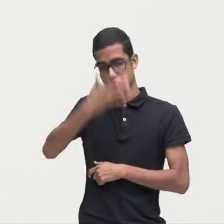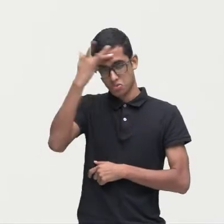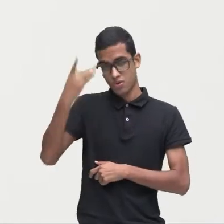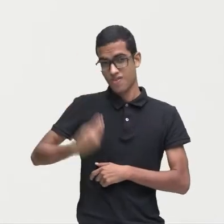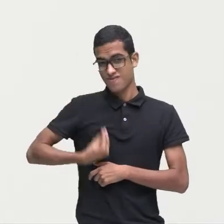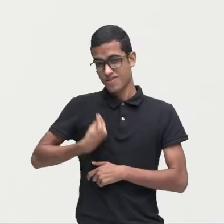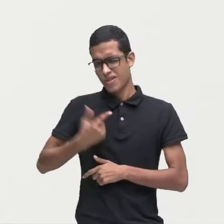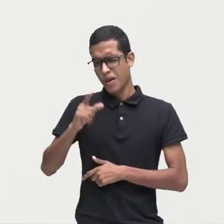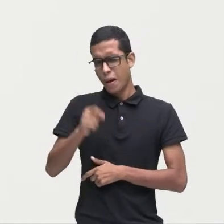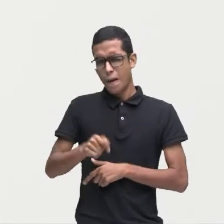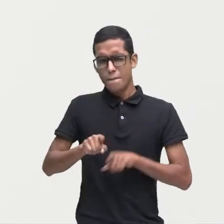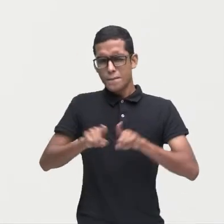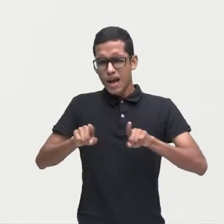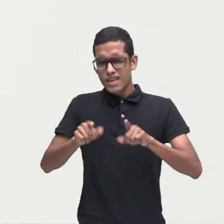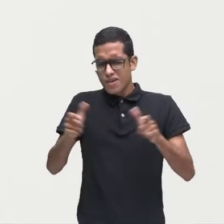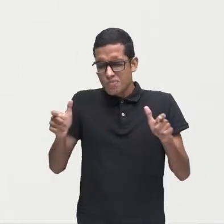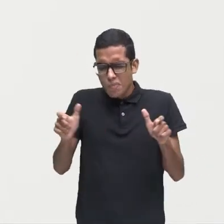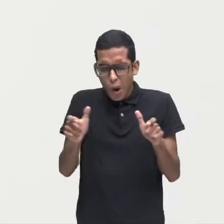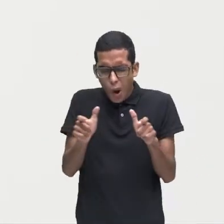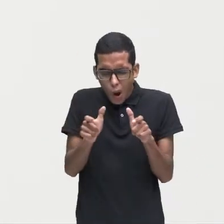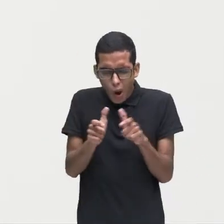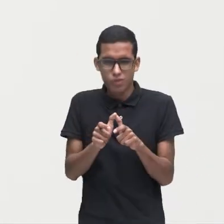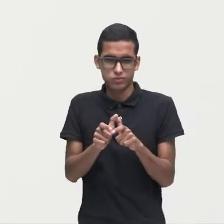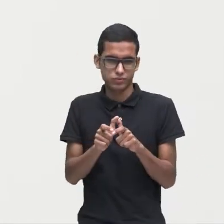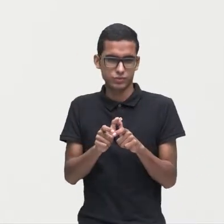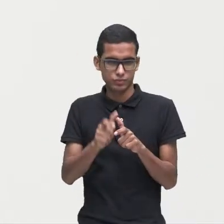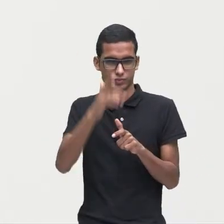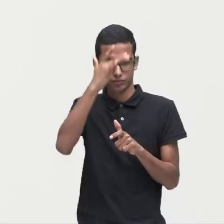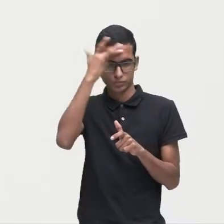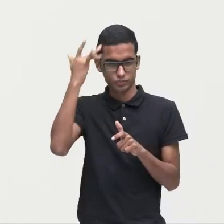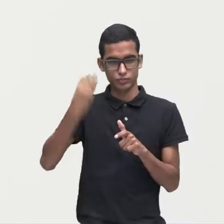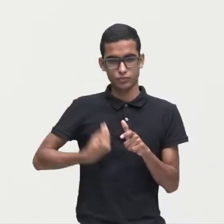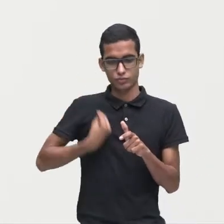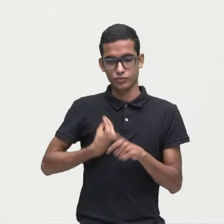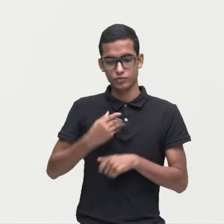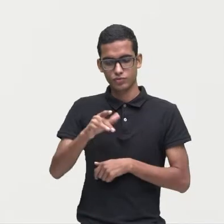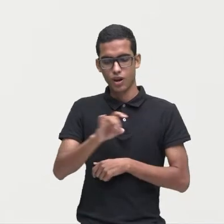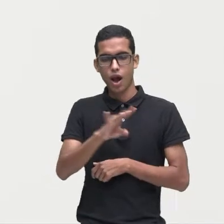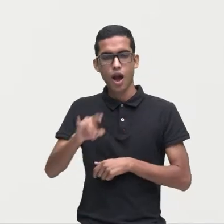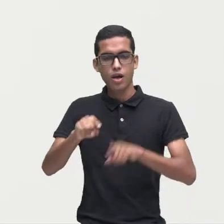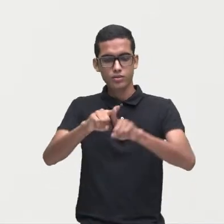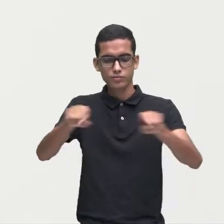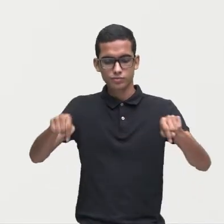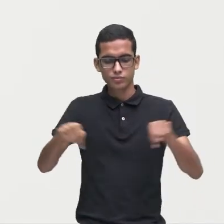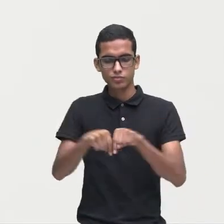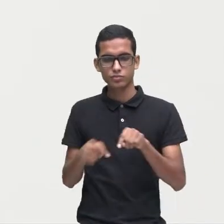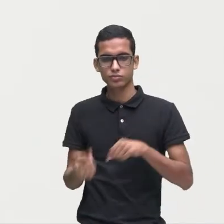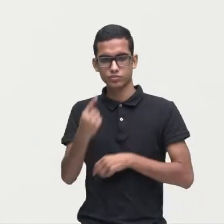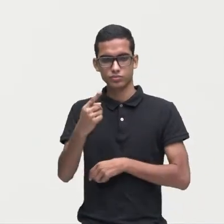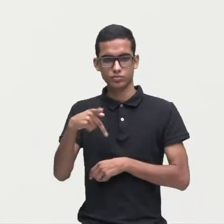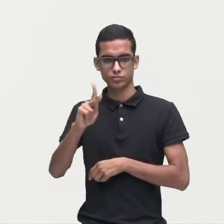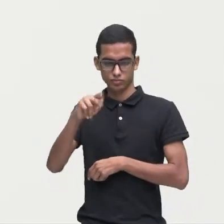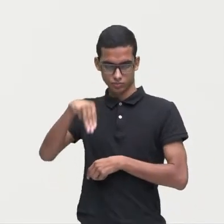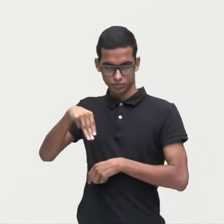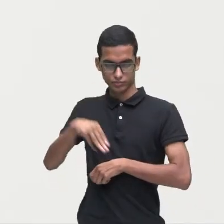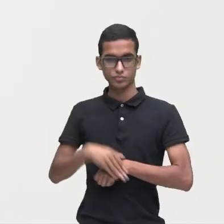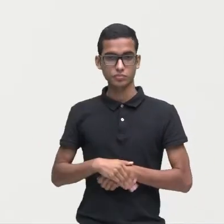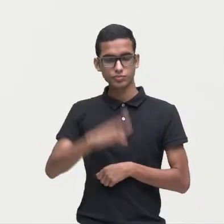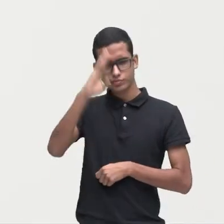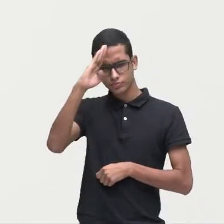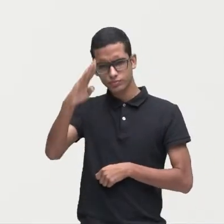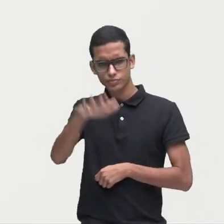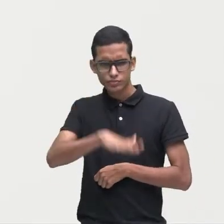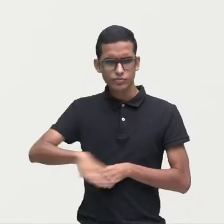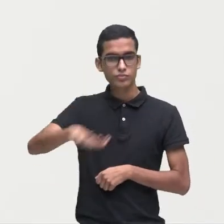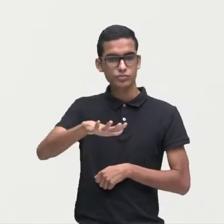é baixíssima a concentração delas por metro quadrado. Olha, observa aqui principalmente os estados da região norte e da